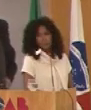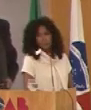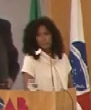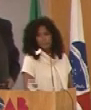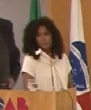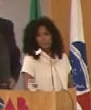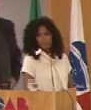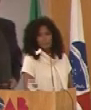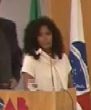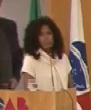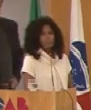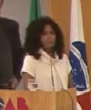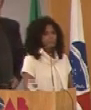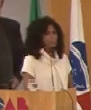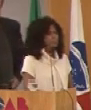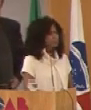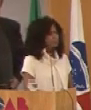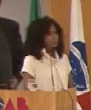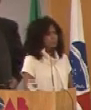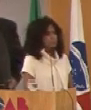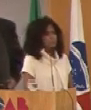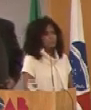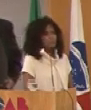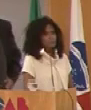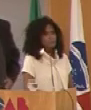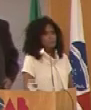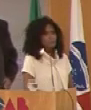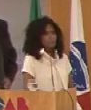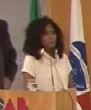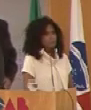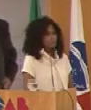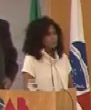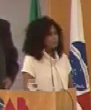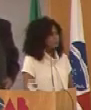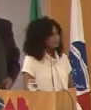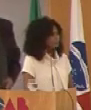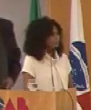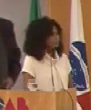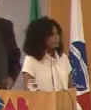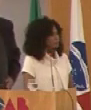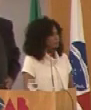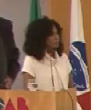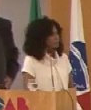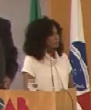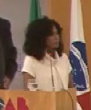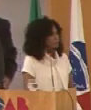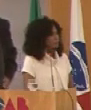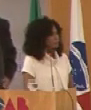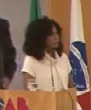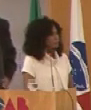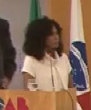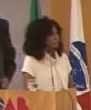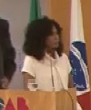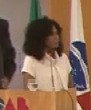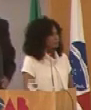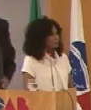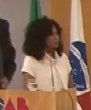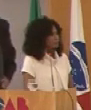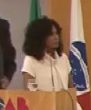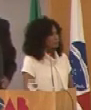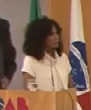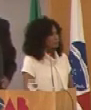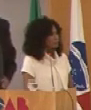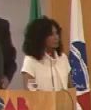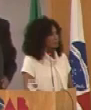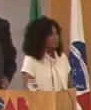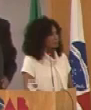Jesus Cristo a estar no mundo. Essas práticas nos desafiam para o exercício do discernimento